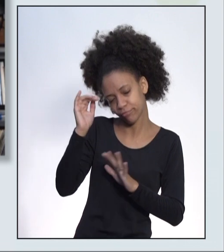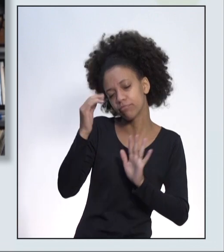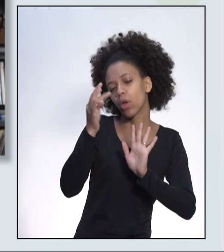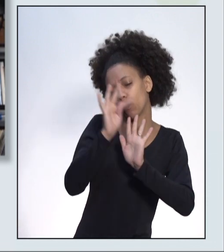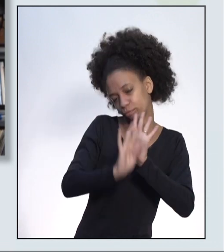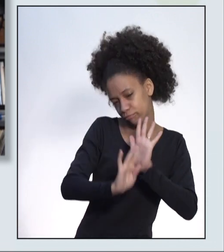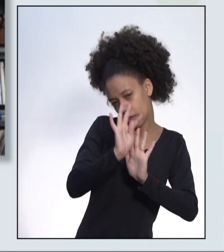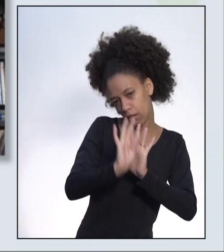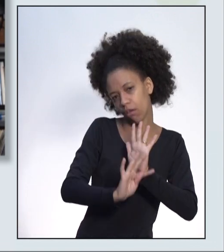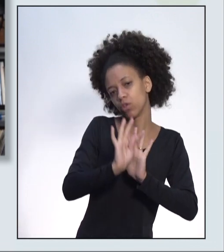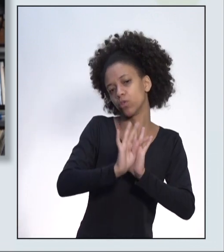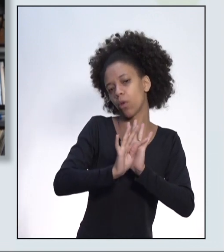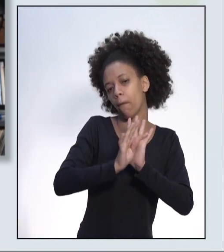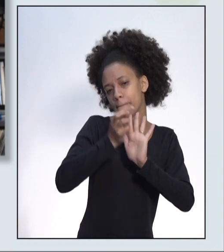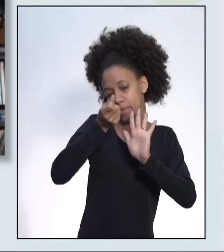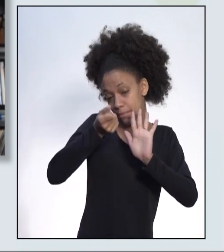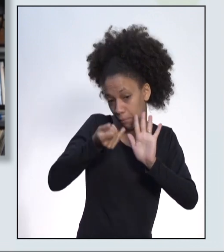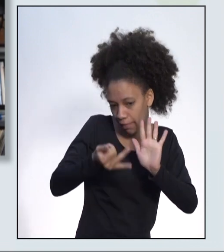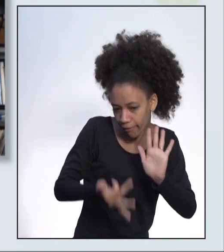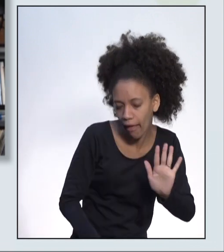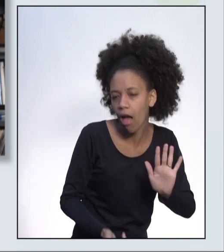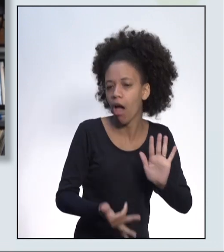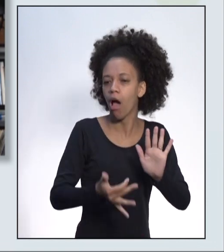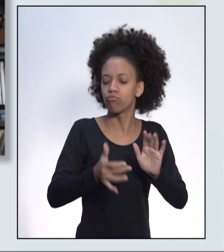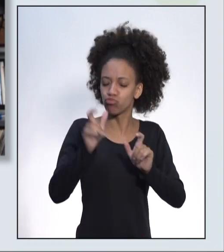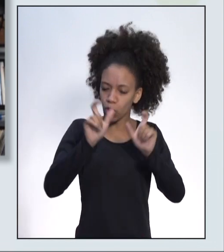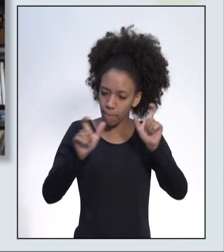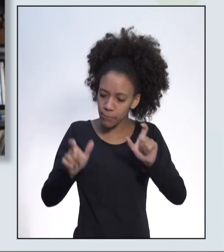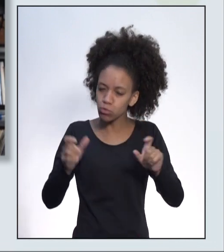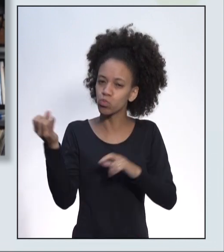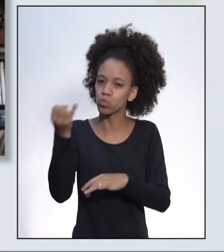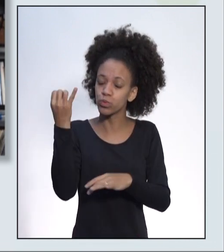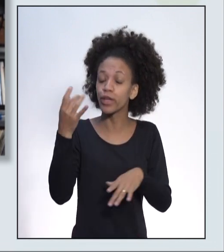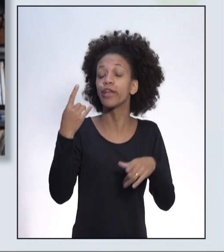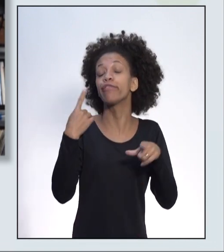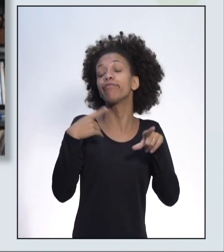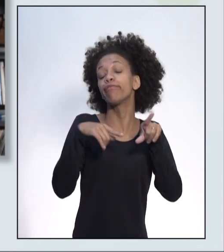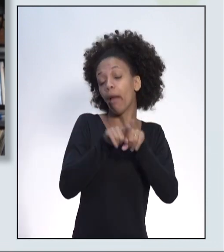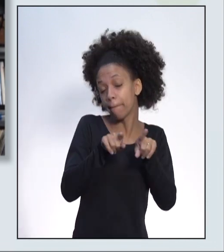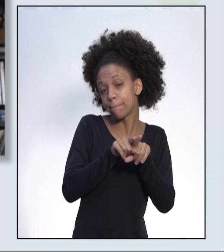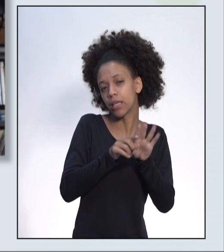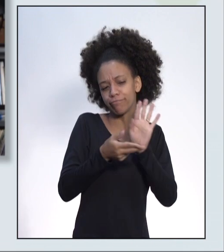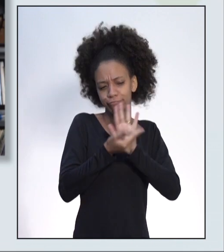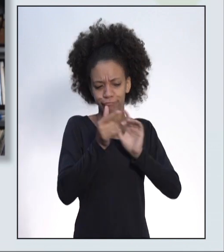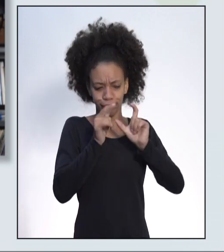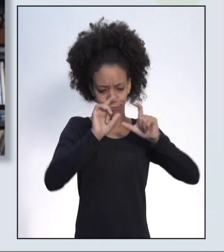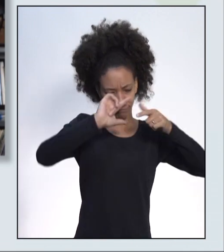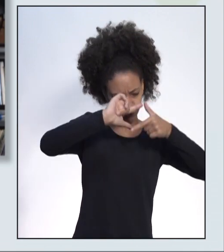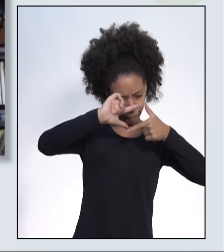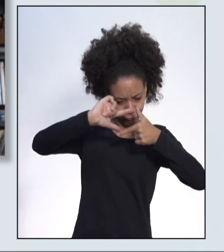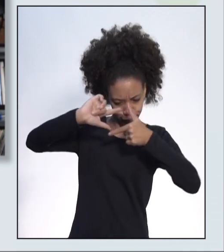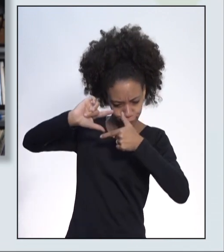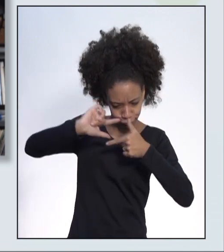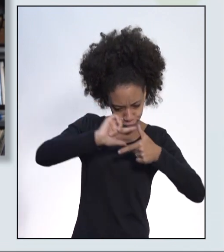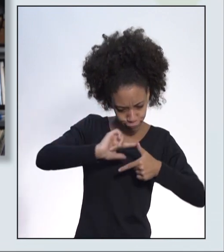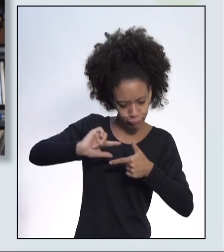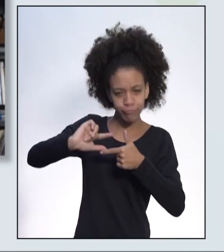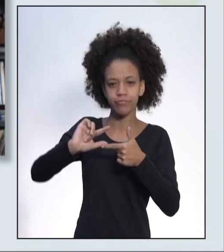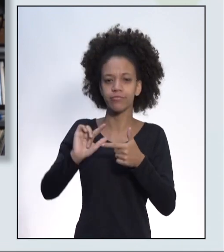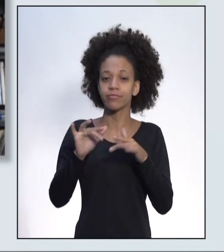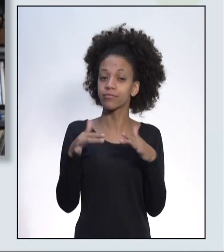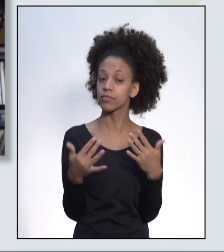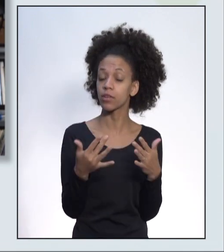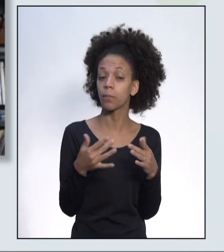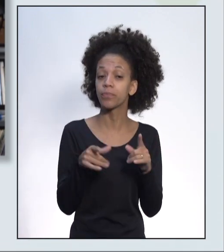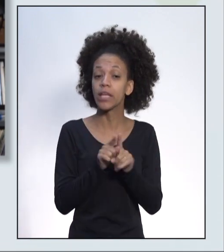um personagem importante e também quadrinhos na forma de mangá. Na forma de mangá. Aqui tem